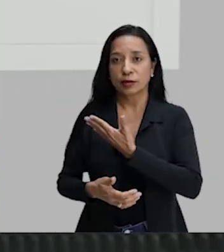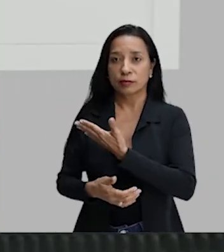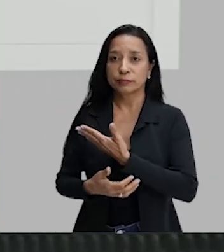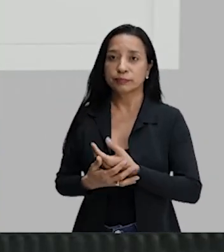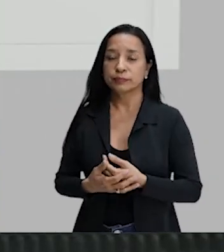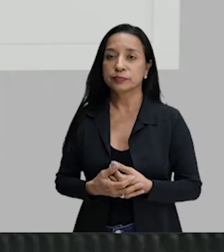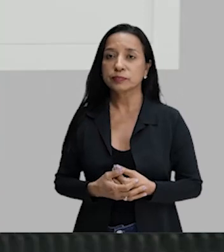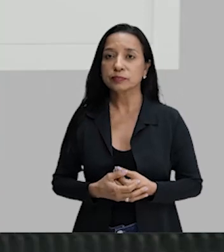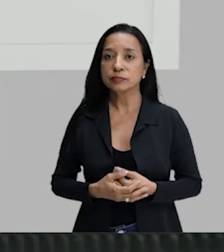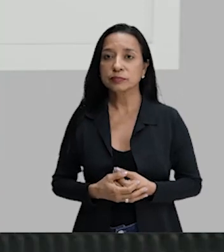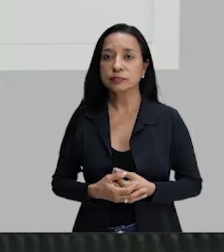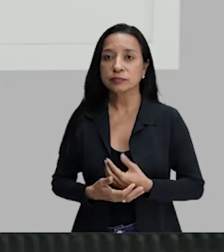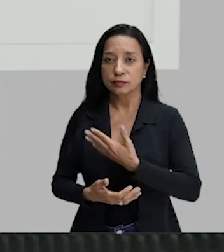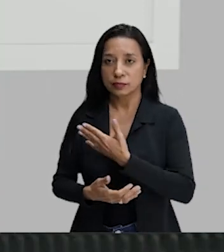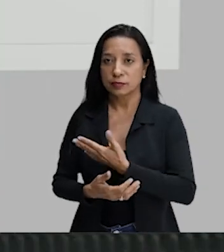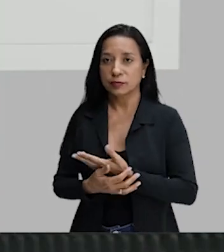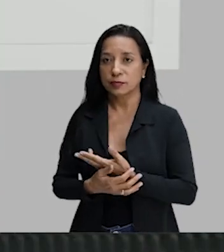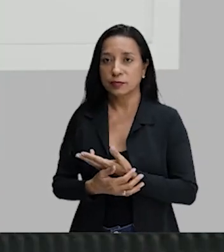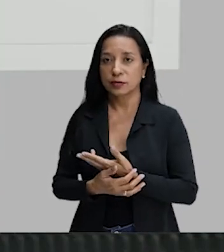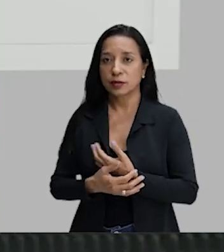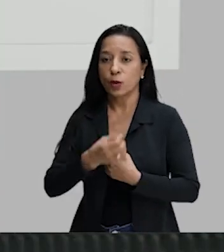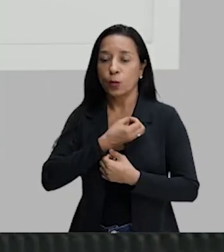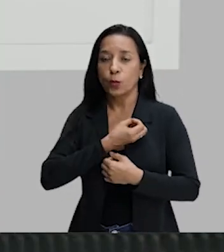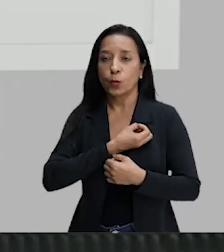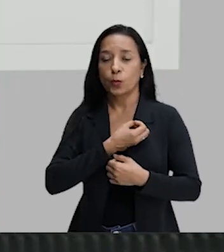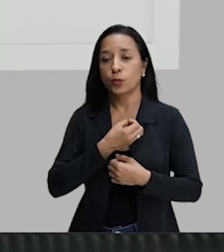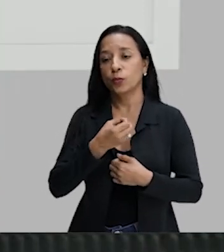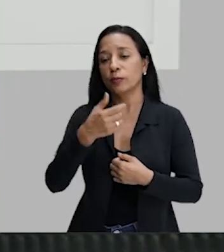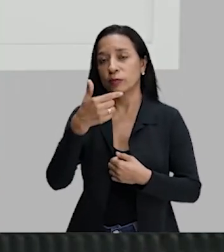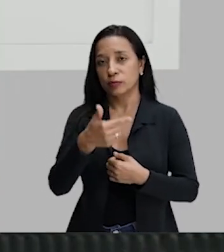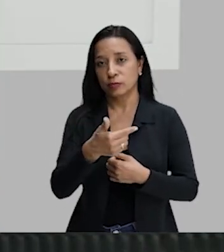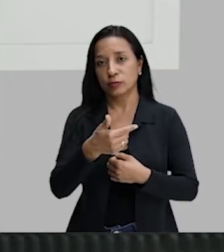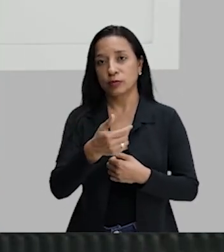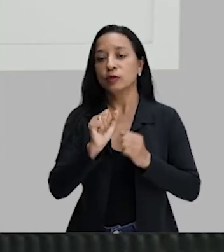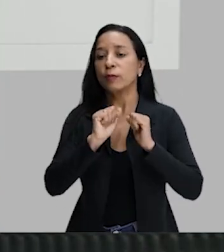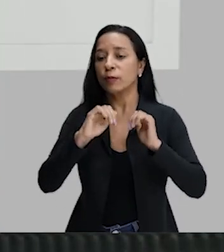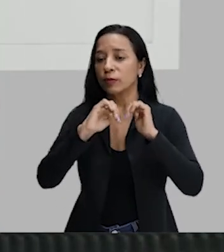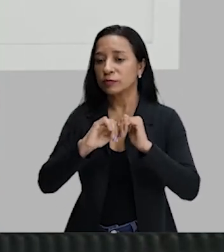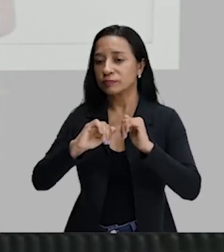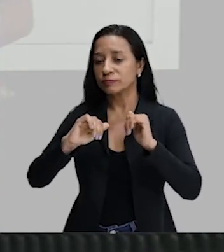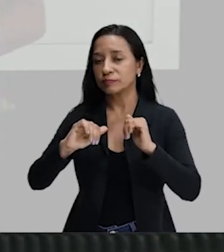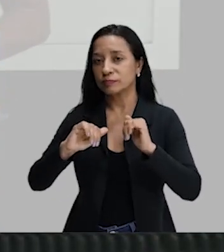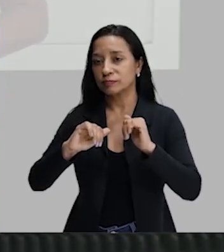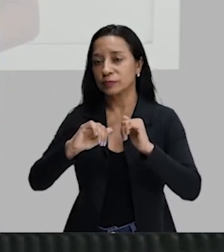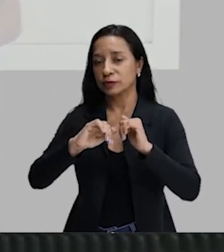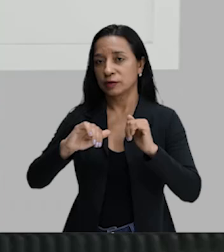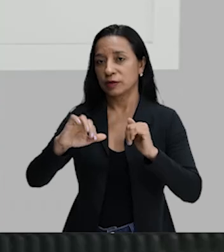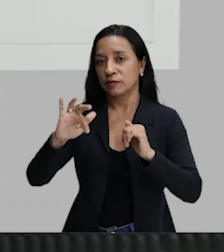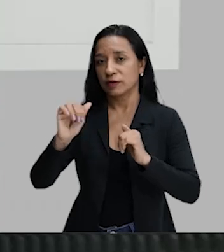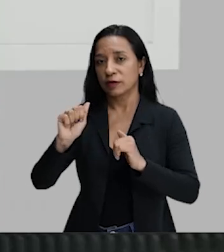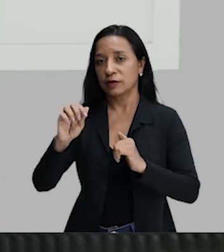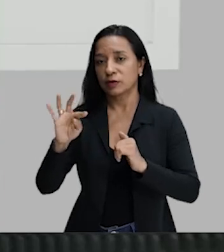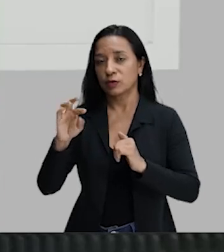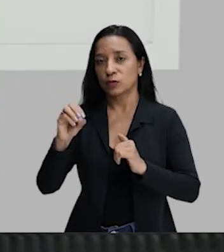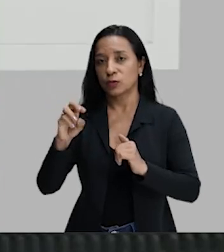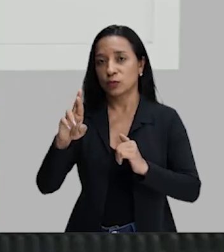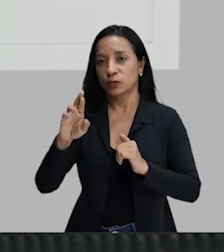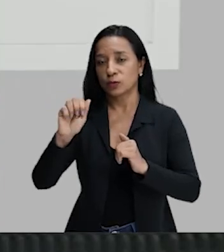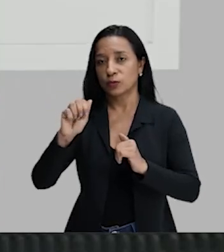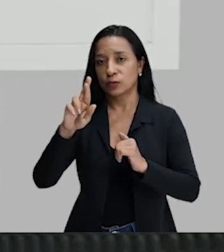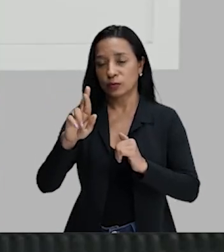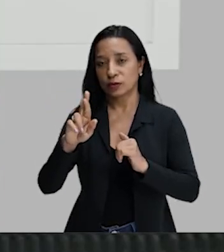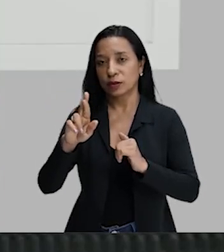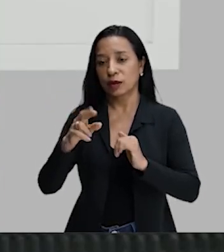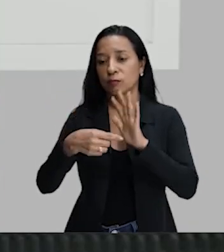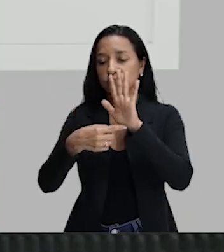galera, como aqui esse elemento aqui é 2, eu posso fatorar esse polinômio colocando esse 2 em evidência